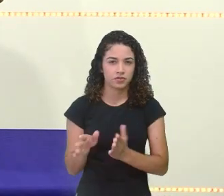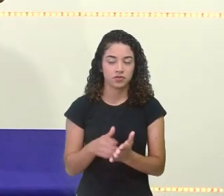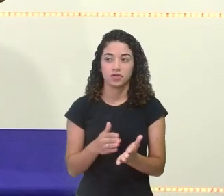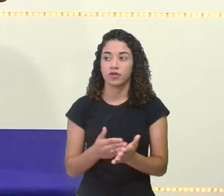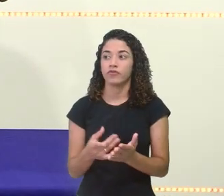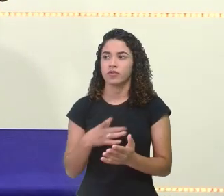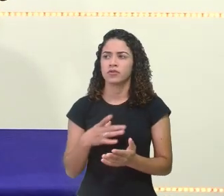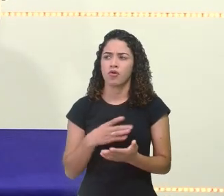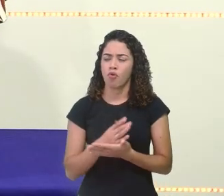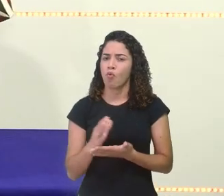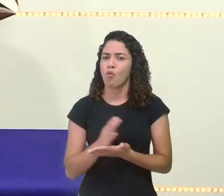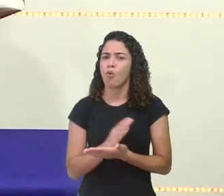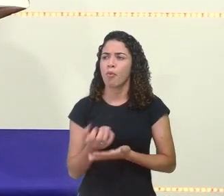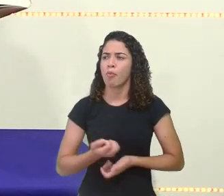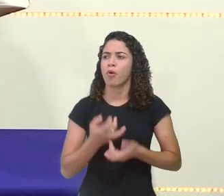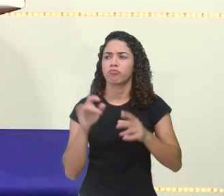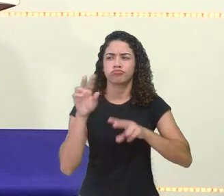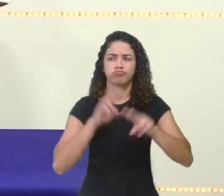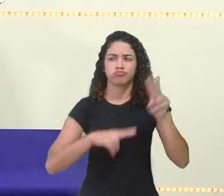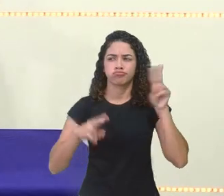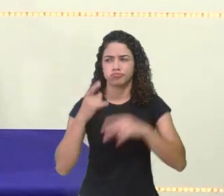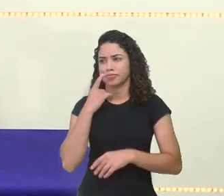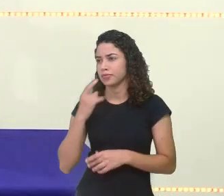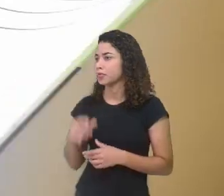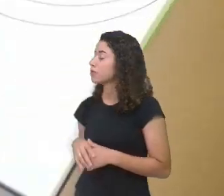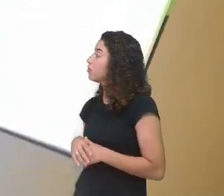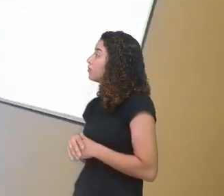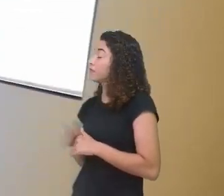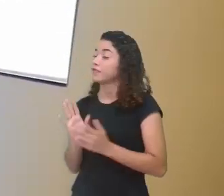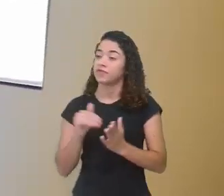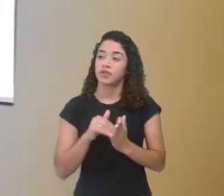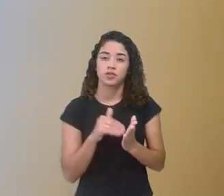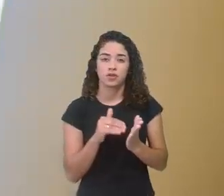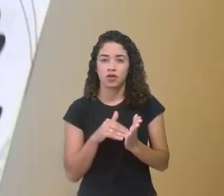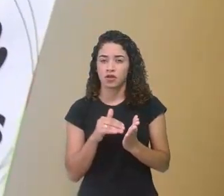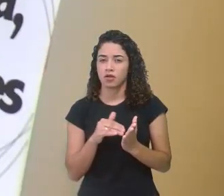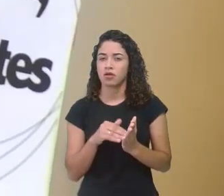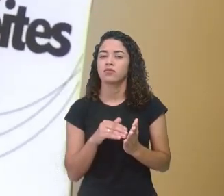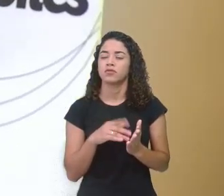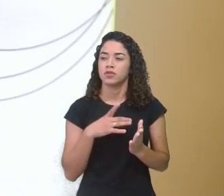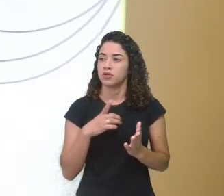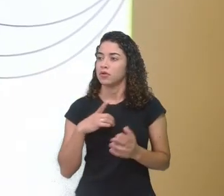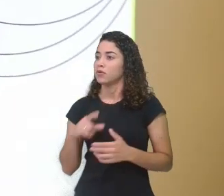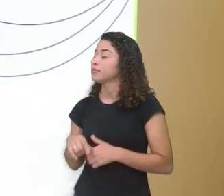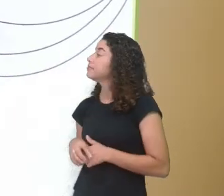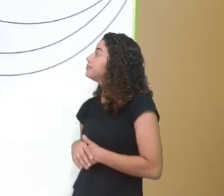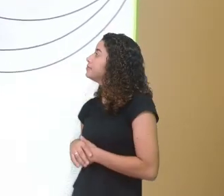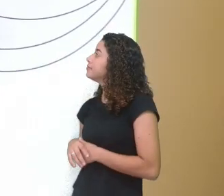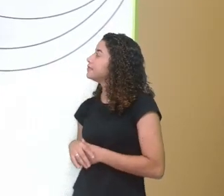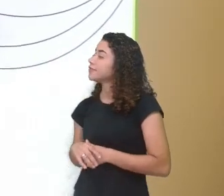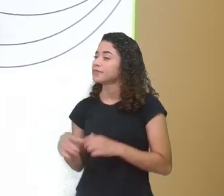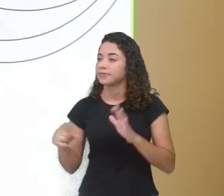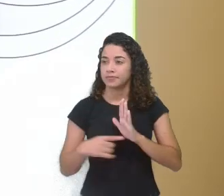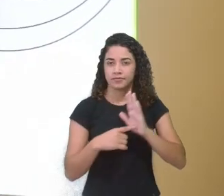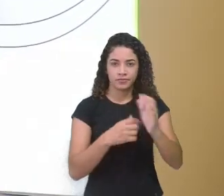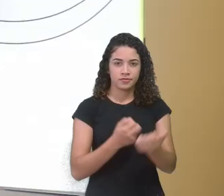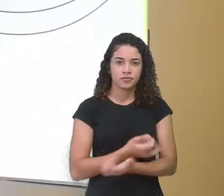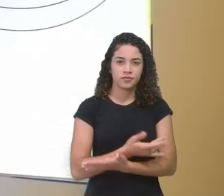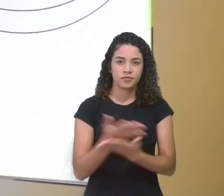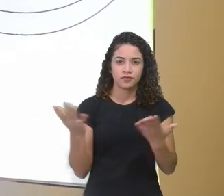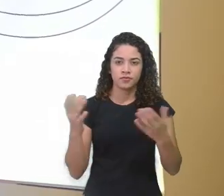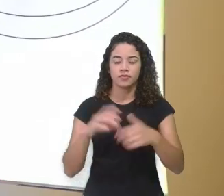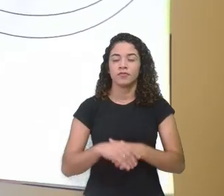poemas visuais, que é justamente esse aqui, ó, no final, olha. No final dele, eu vou até trazer esse, A